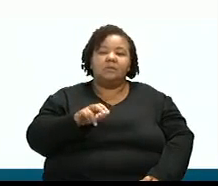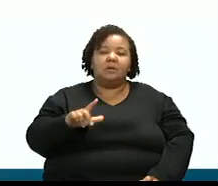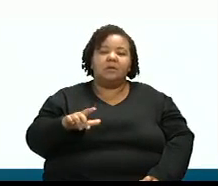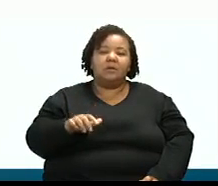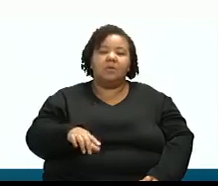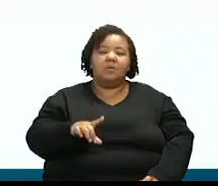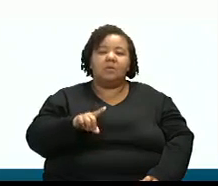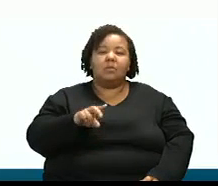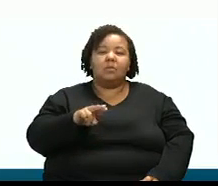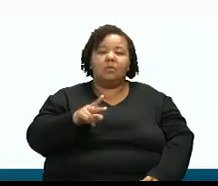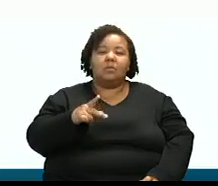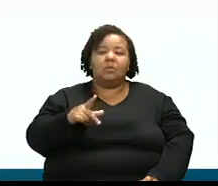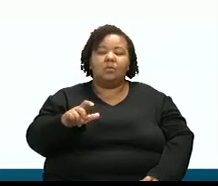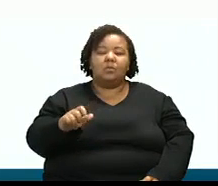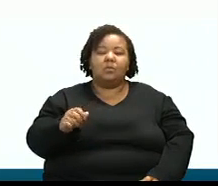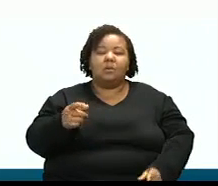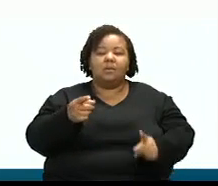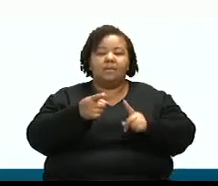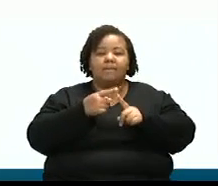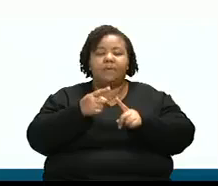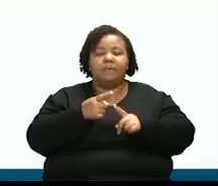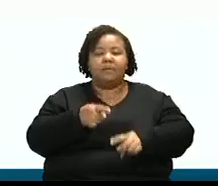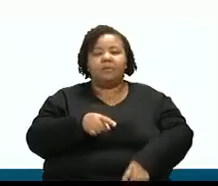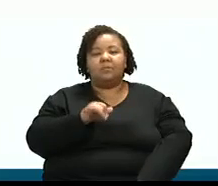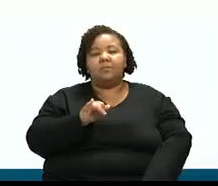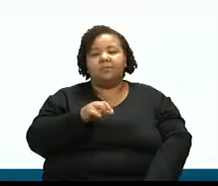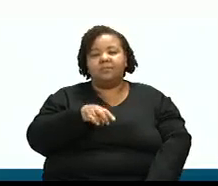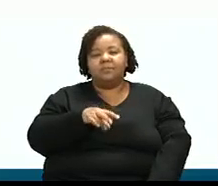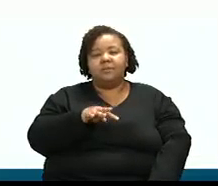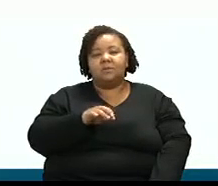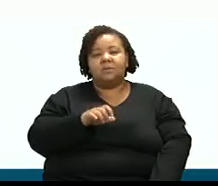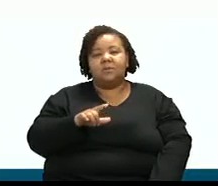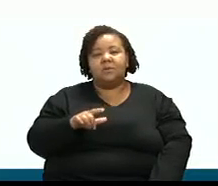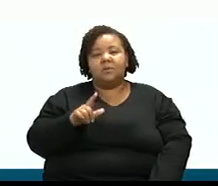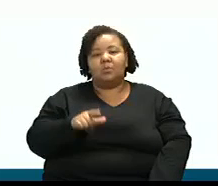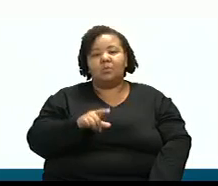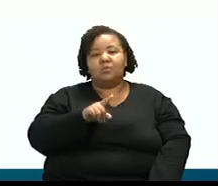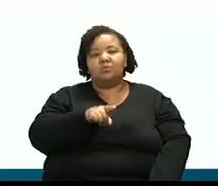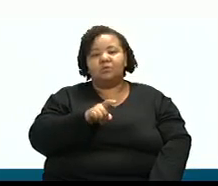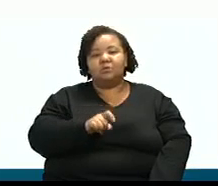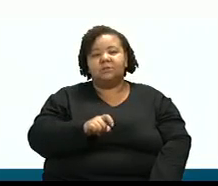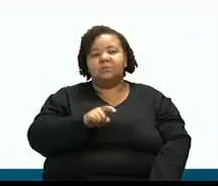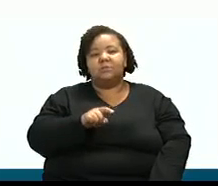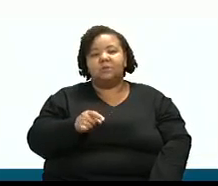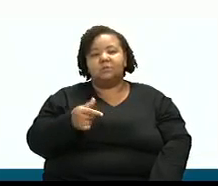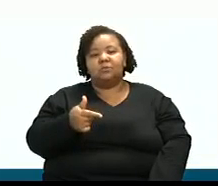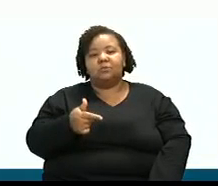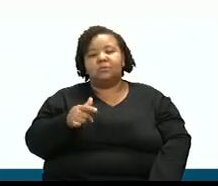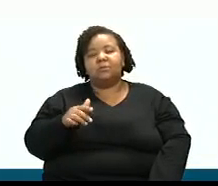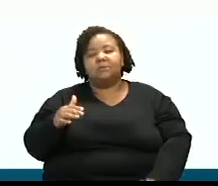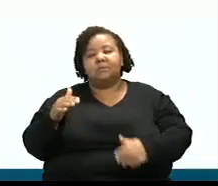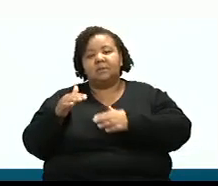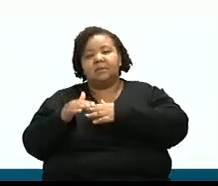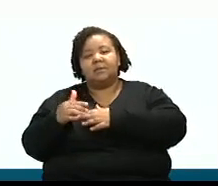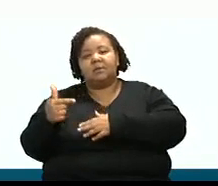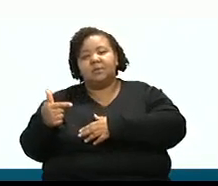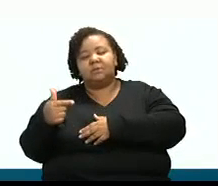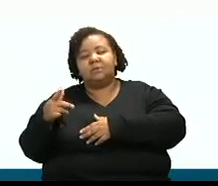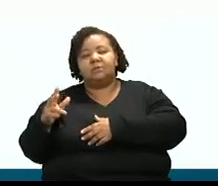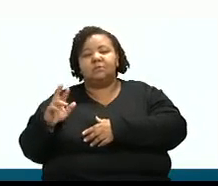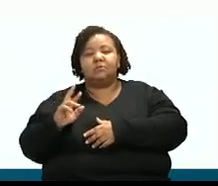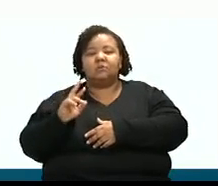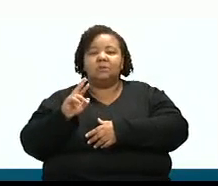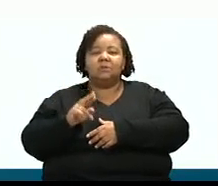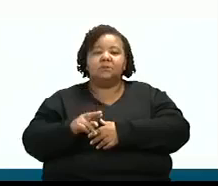aqui nós vamos calcular primeiro a integral em relação a x, que é de menos 2 a 2. O resultado nós integramos